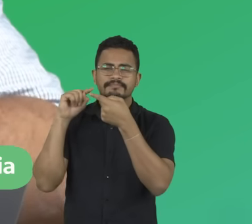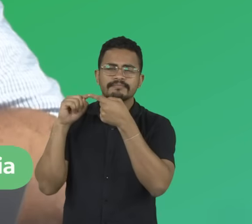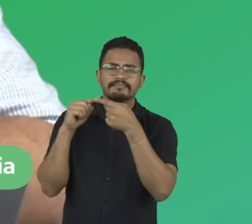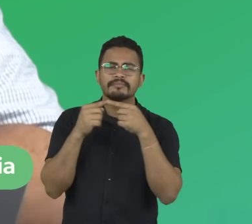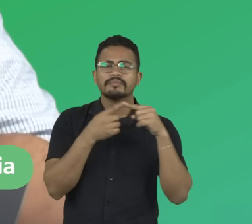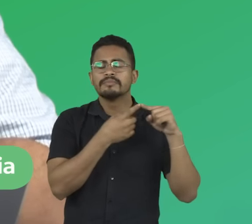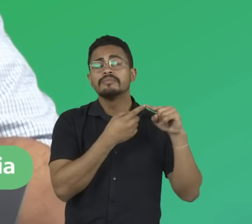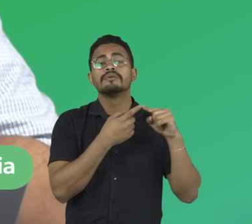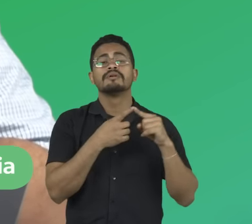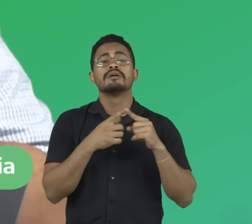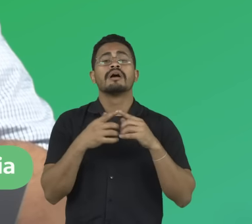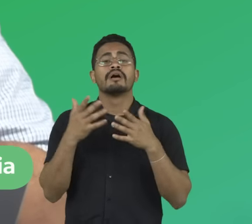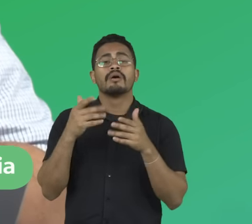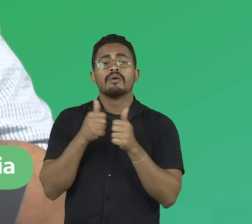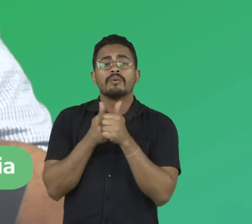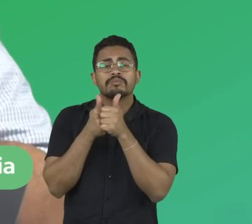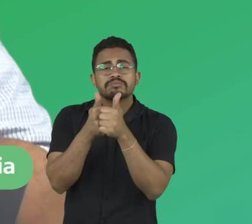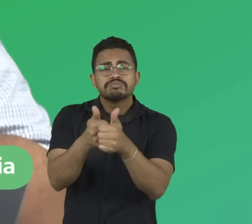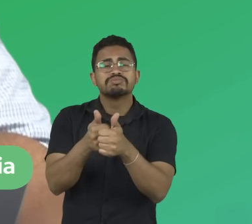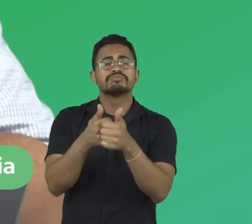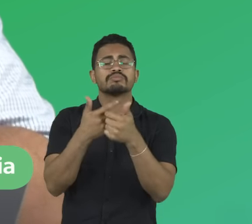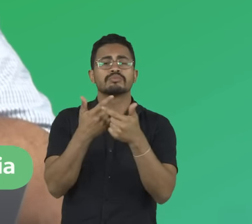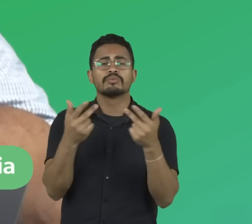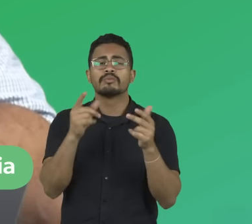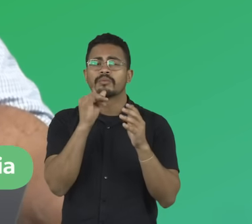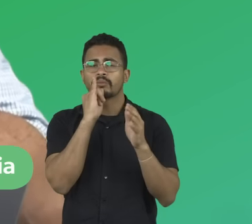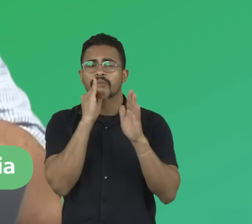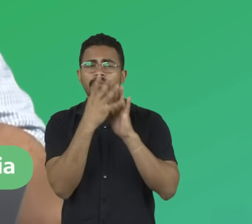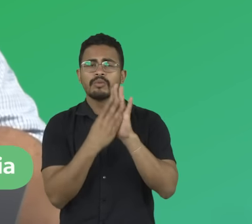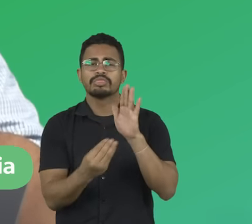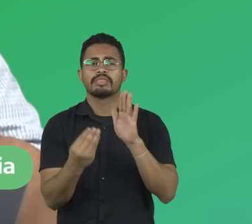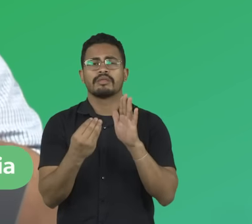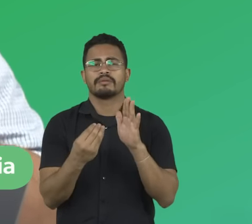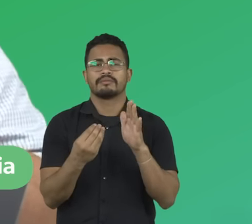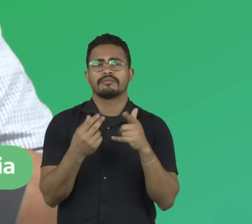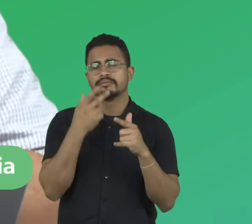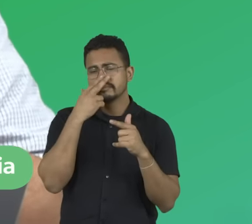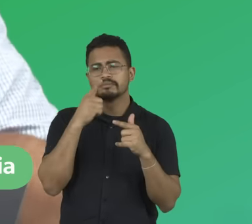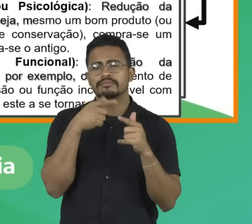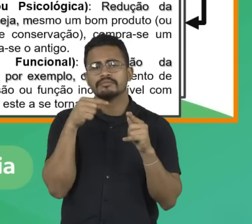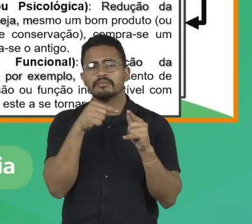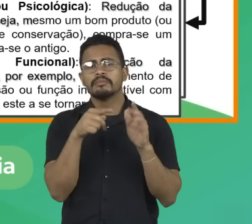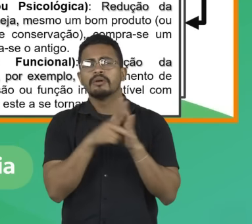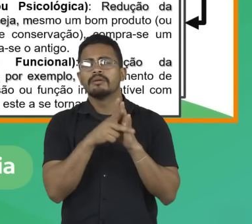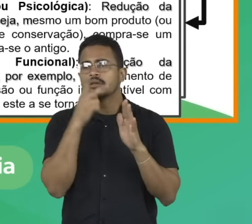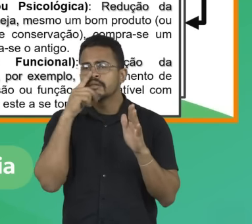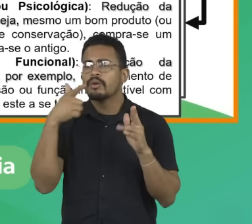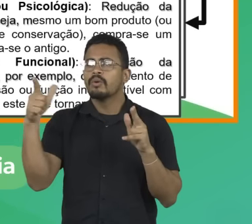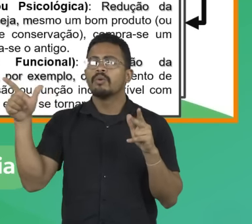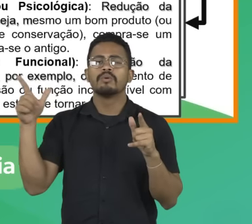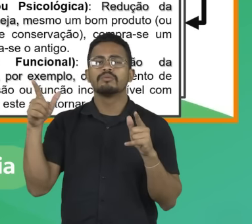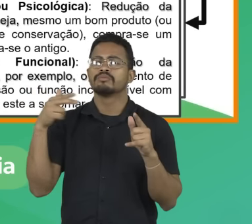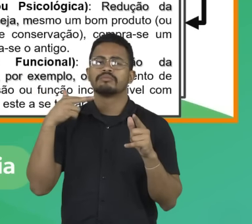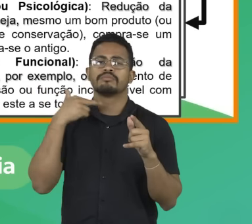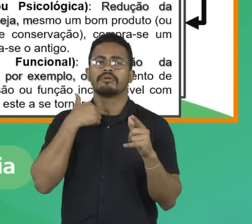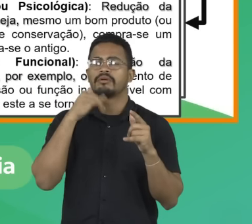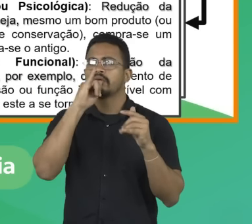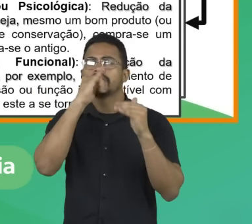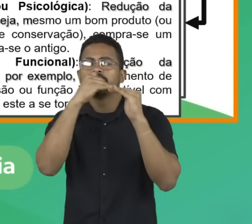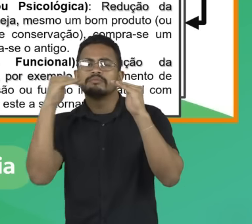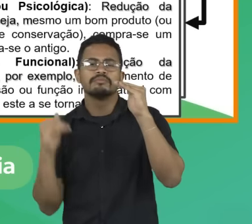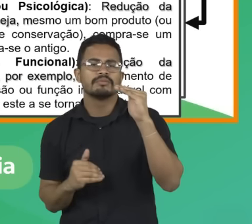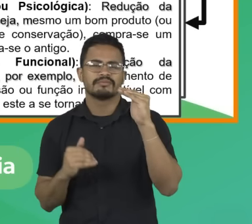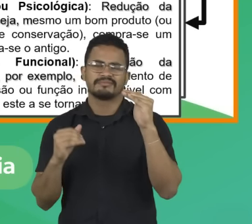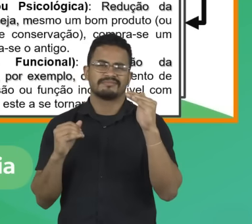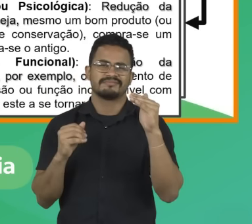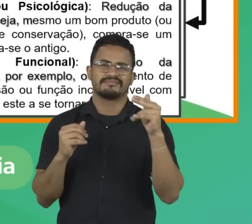acompanhar uma necessidade de que aquele modelo não deixe outros modelos disfuncionais, nem que seja com adaptadores ou com funções, porque